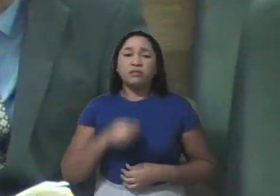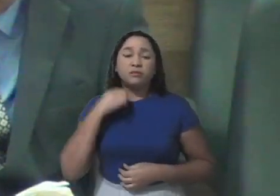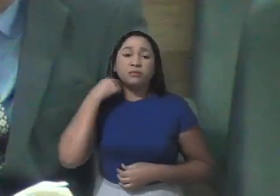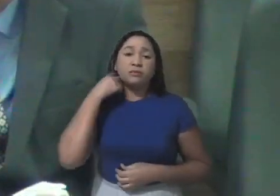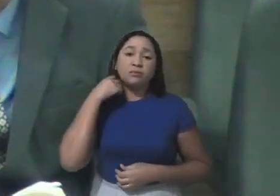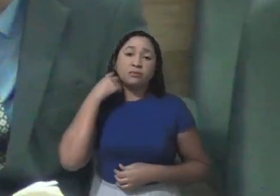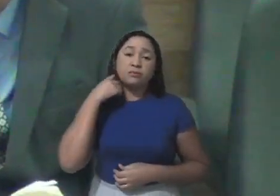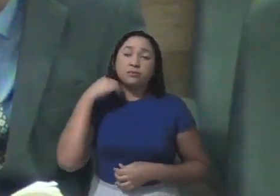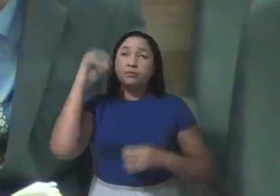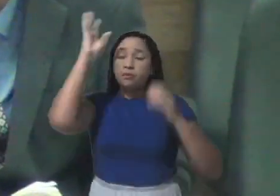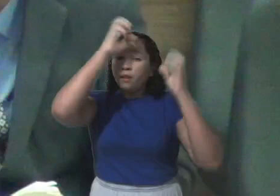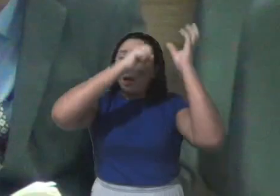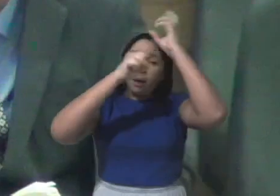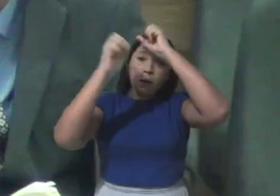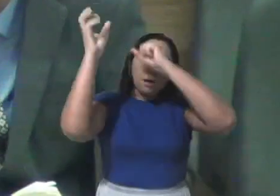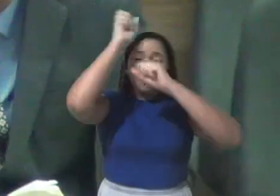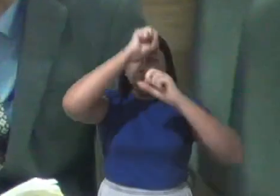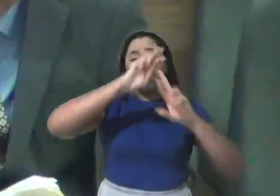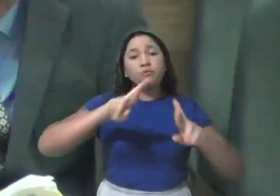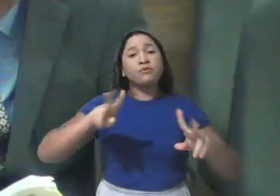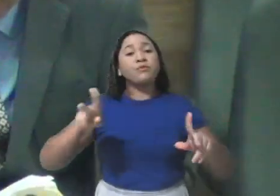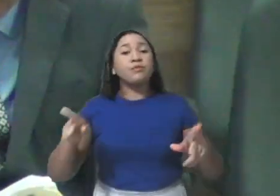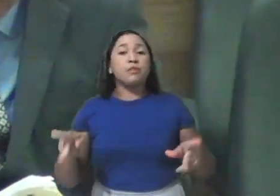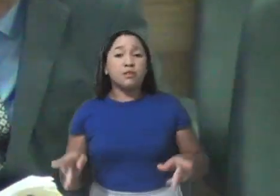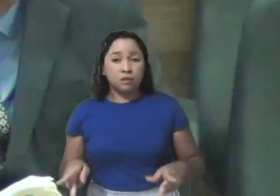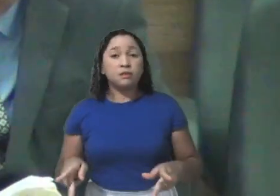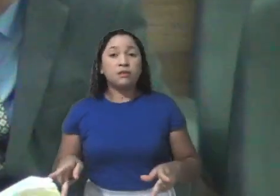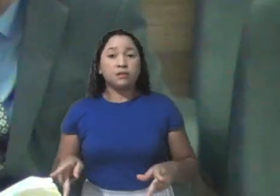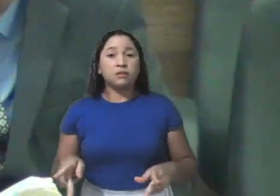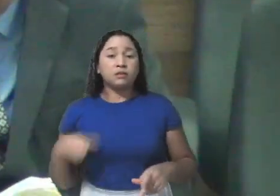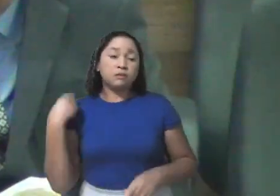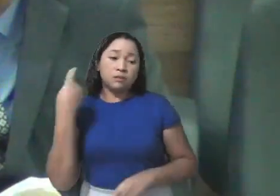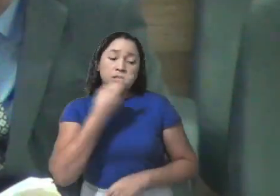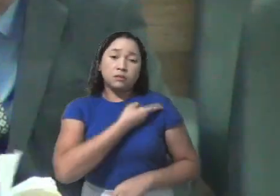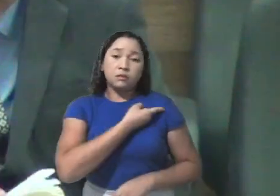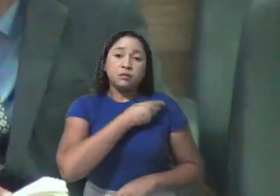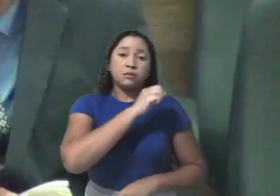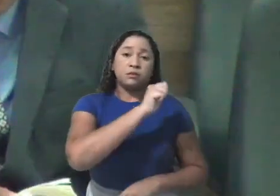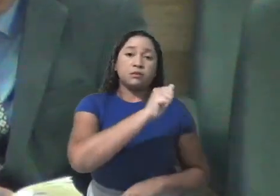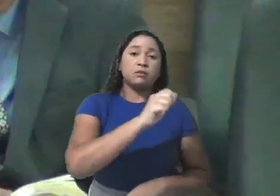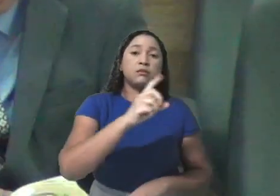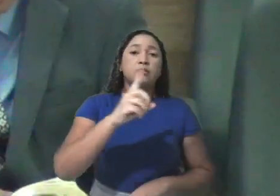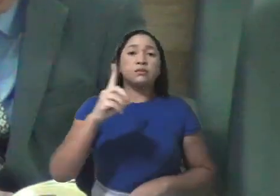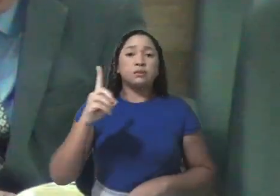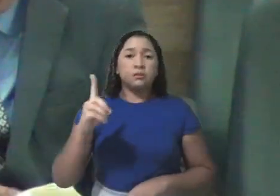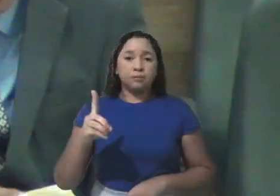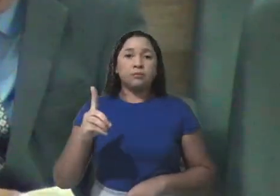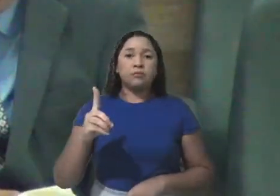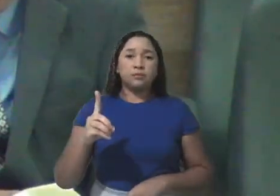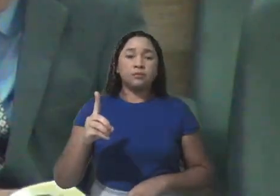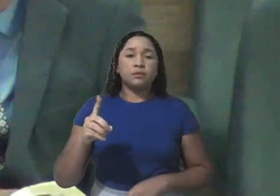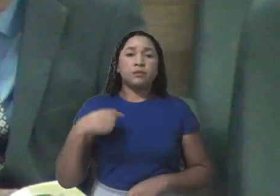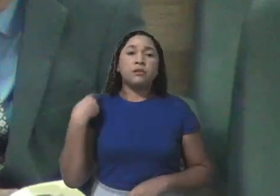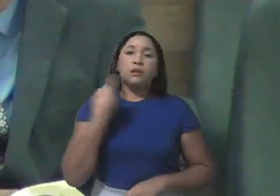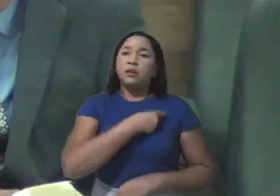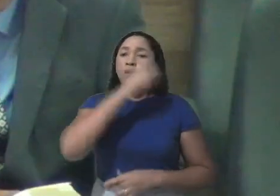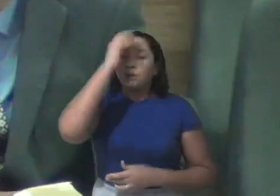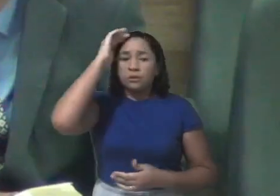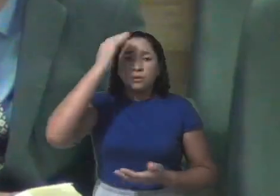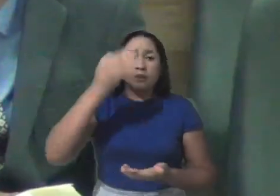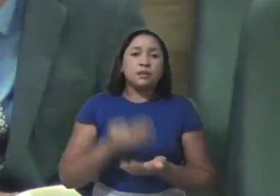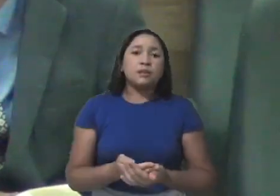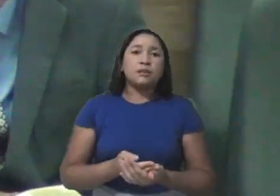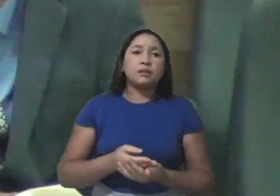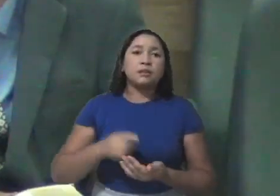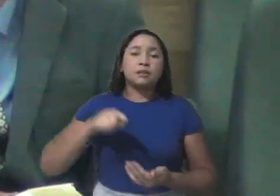assembleiana, as interpretações consolidadas da Bíblia e fundamentadas na Bíblia, nós cremos que o milênio será um período de